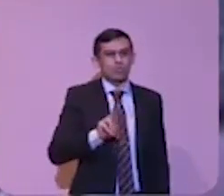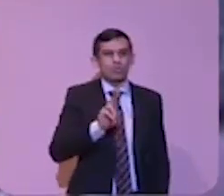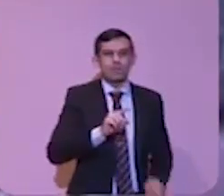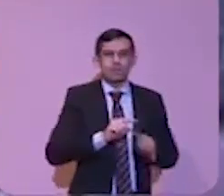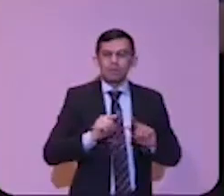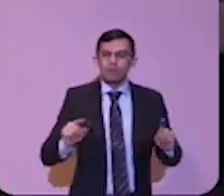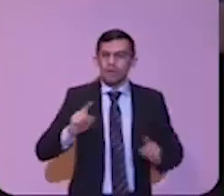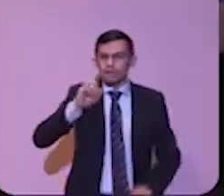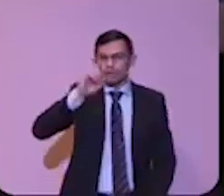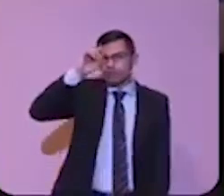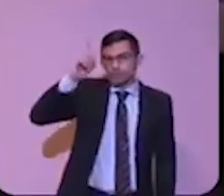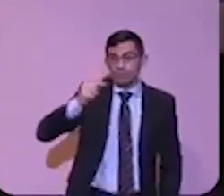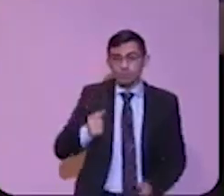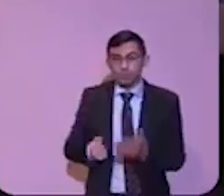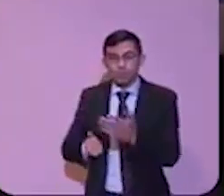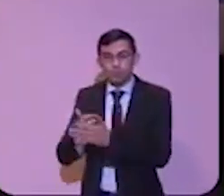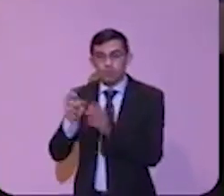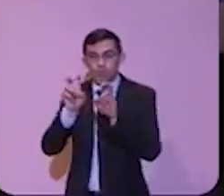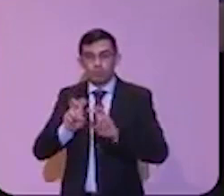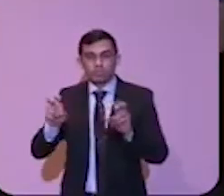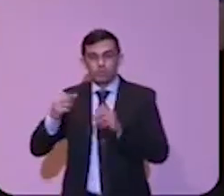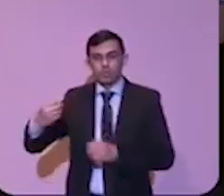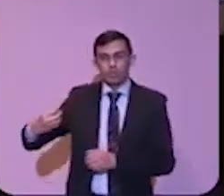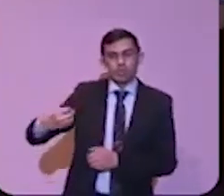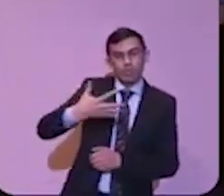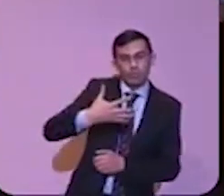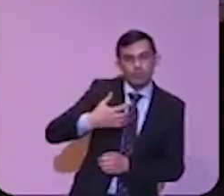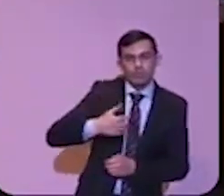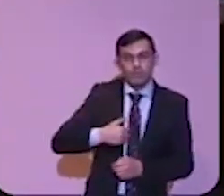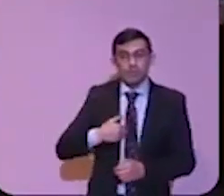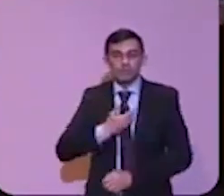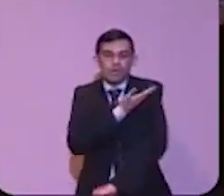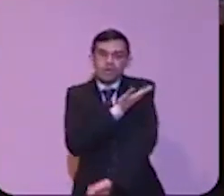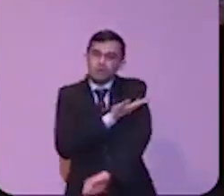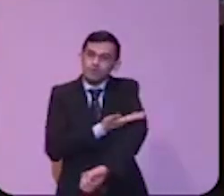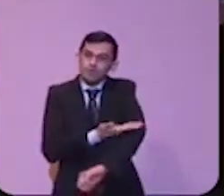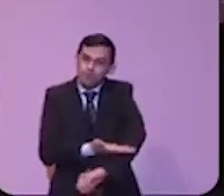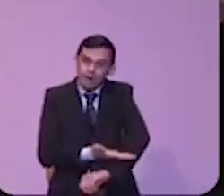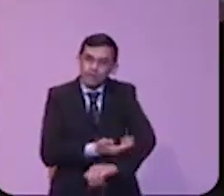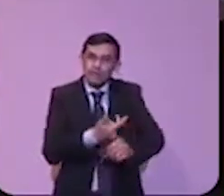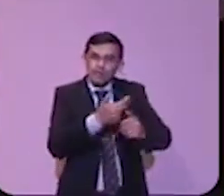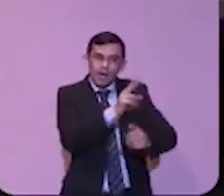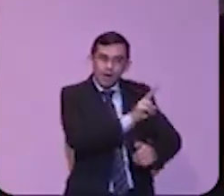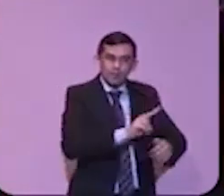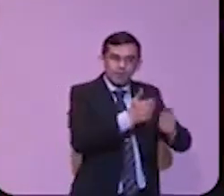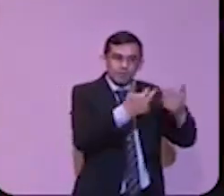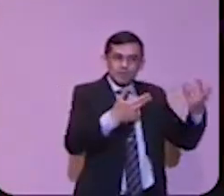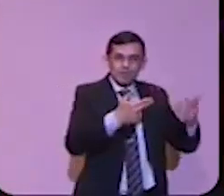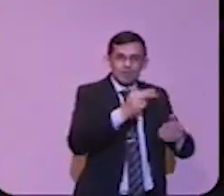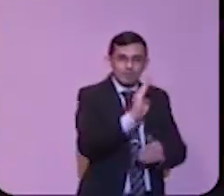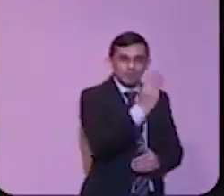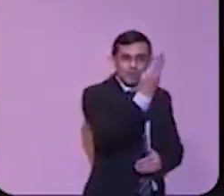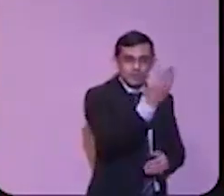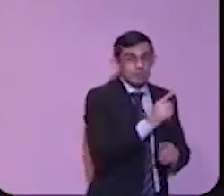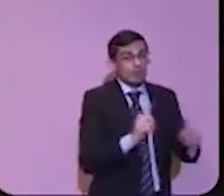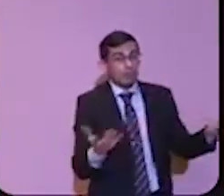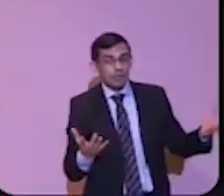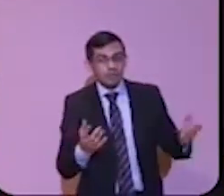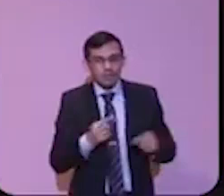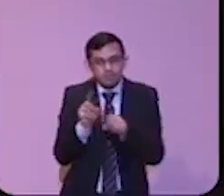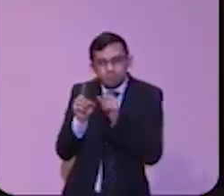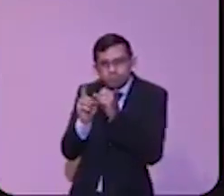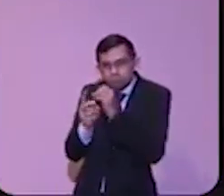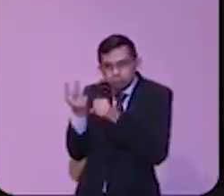Só que depois eu comprei um computador novo. E eu estava acostumado com aqueles programas. Então eu arrumei um jeito de baixar